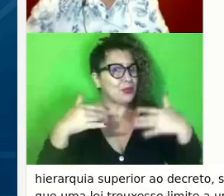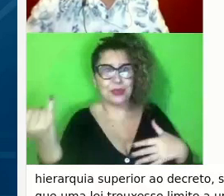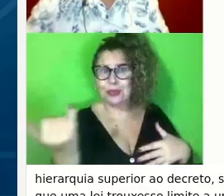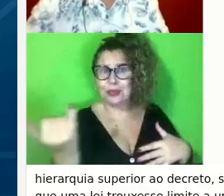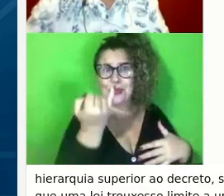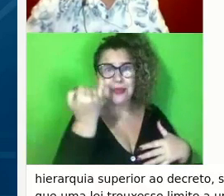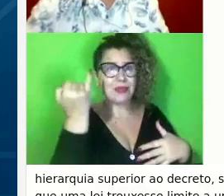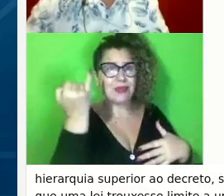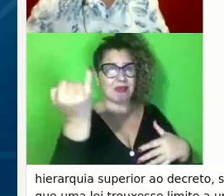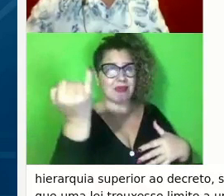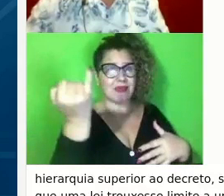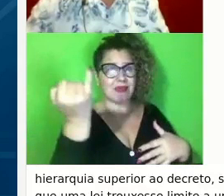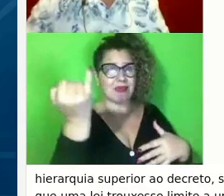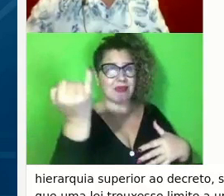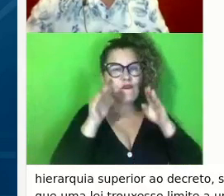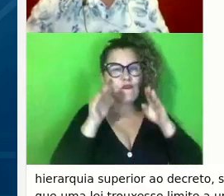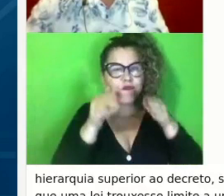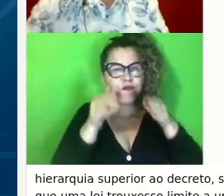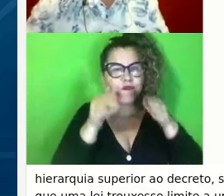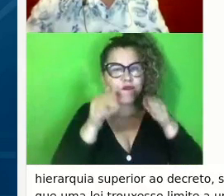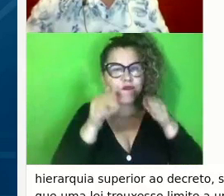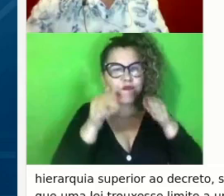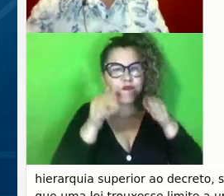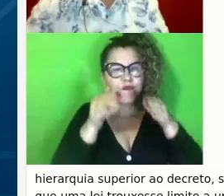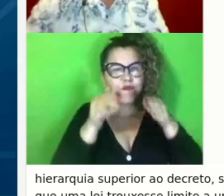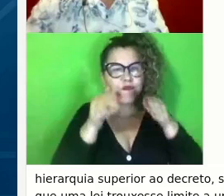porque uma vez que a gente